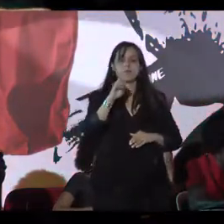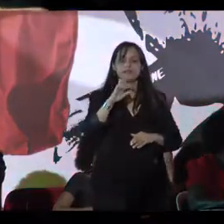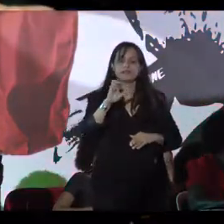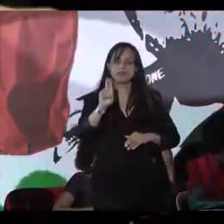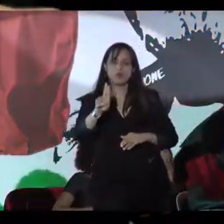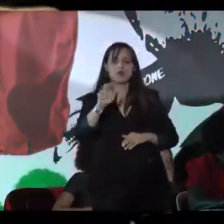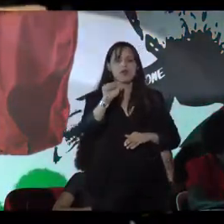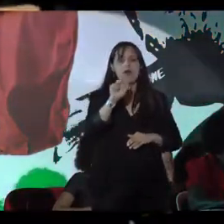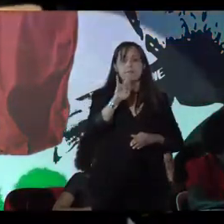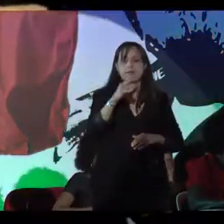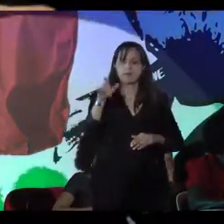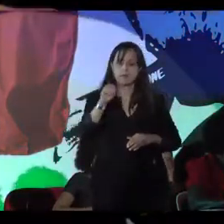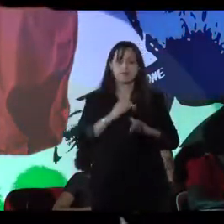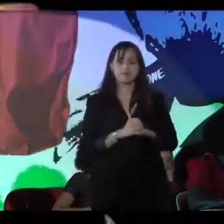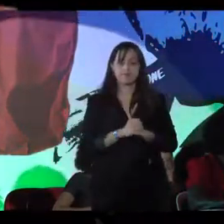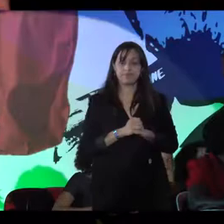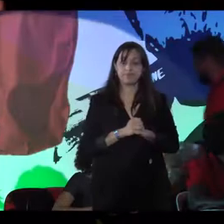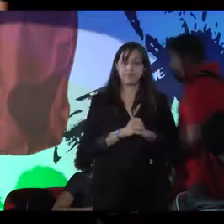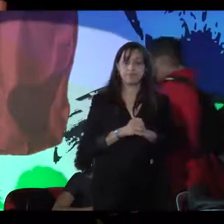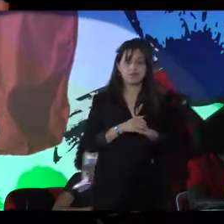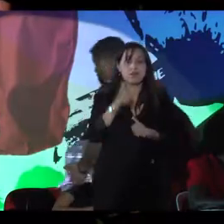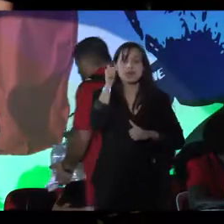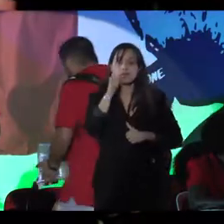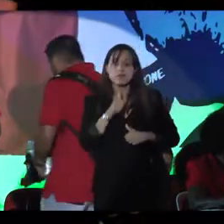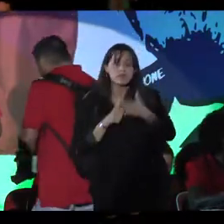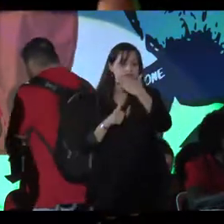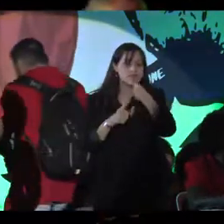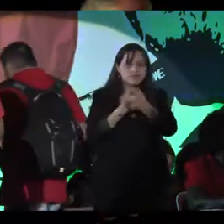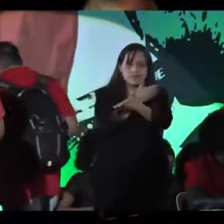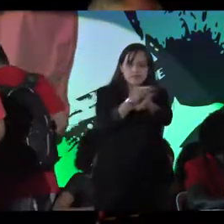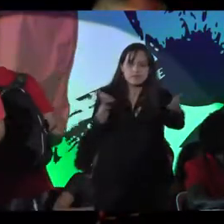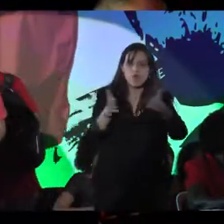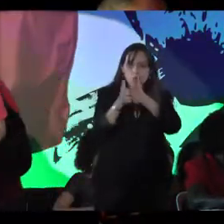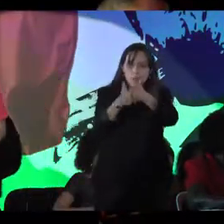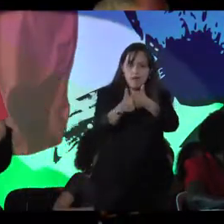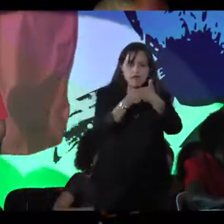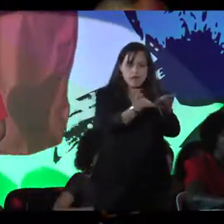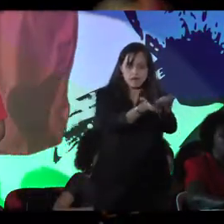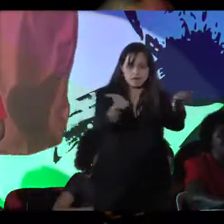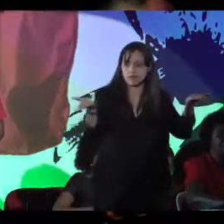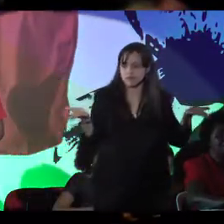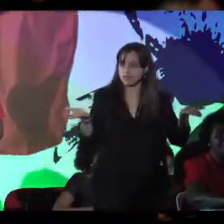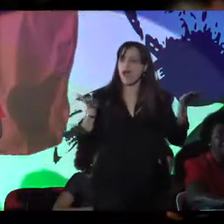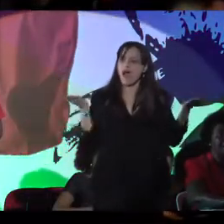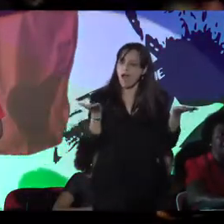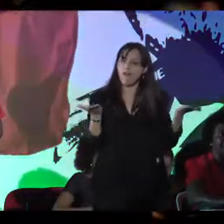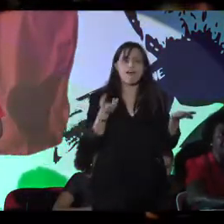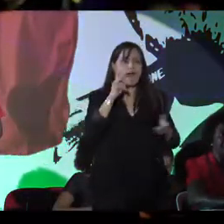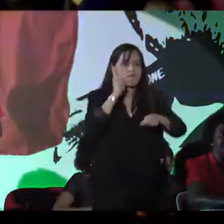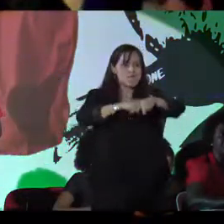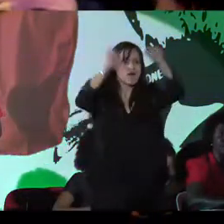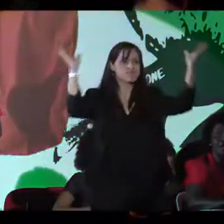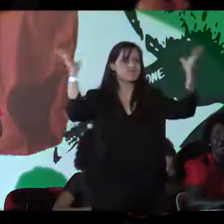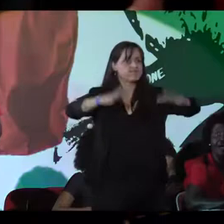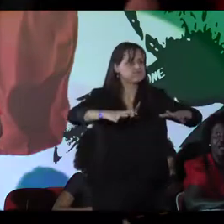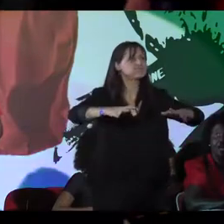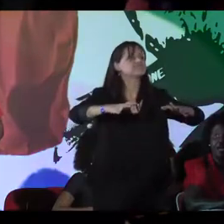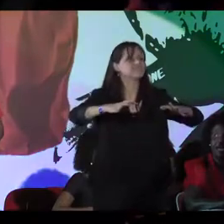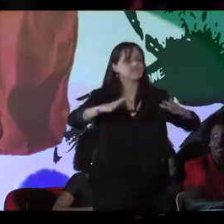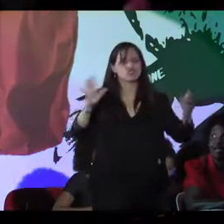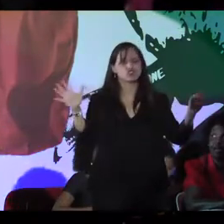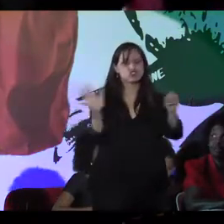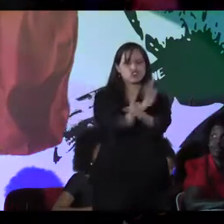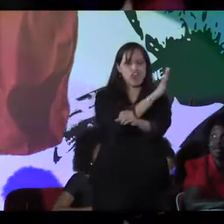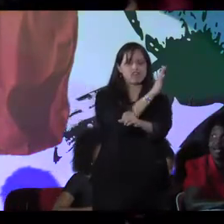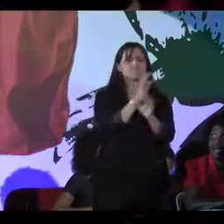Companheiros e companheiras, eu quero nesse momento, o nosso ato está de fato muito lotado, muita gente nesse ato político de